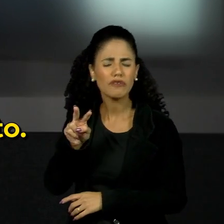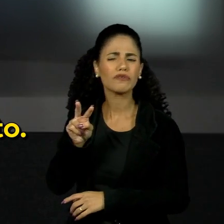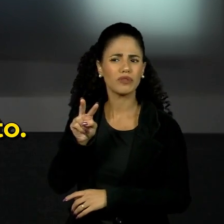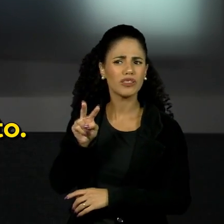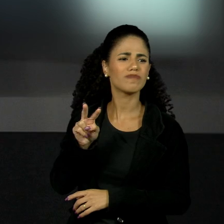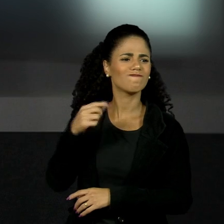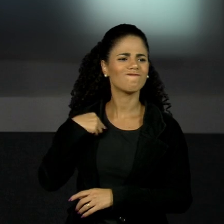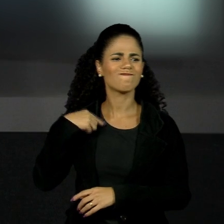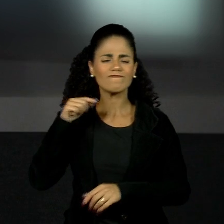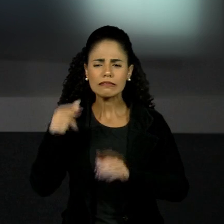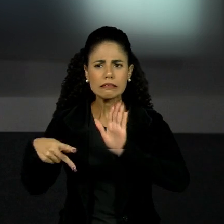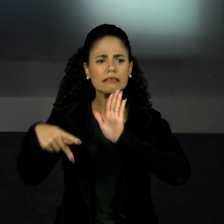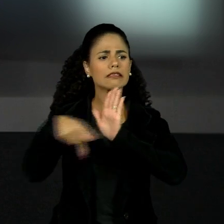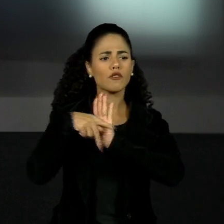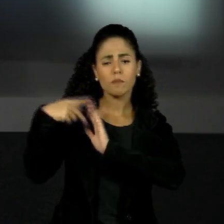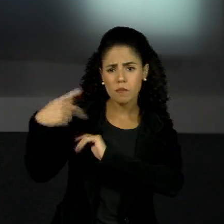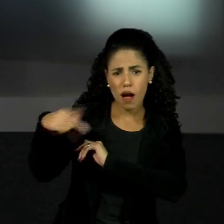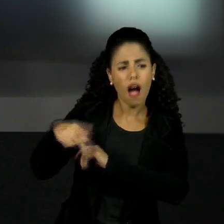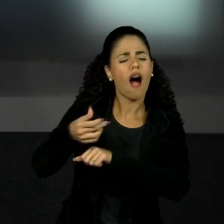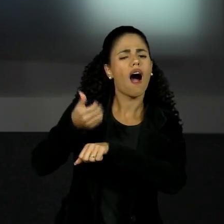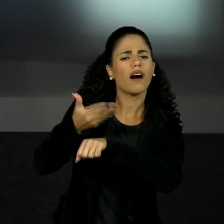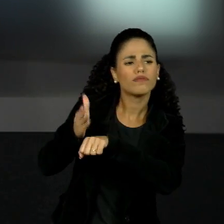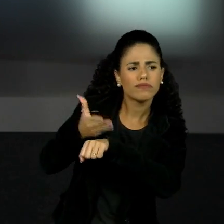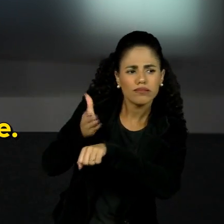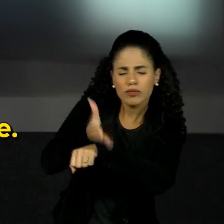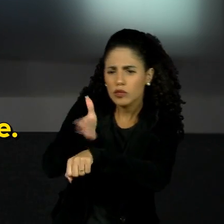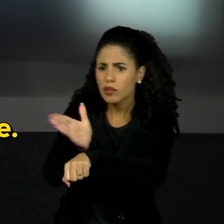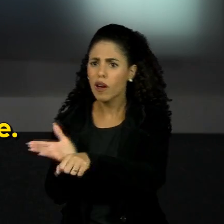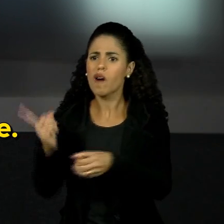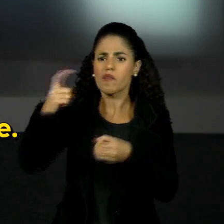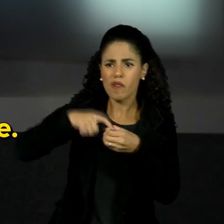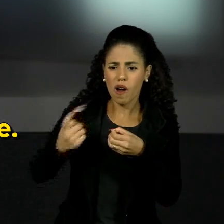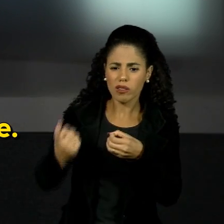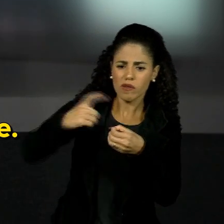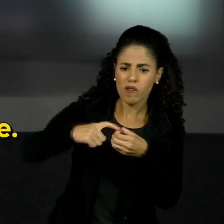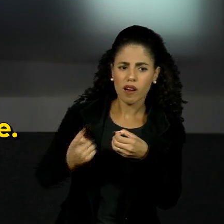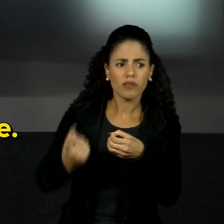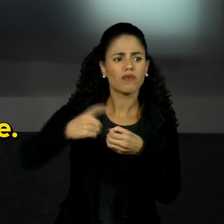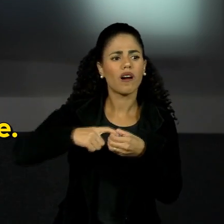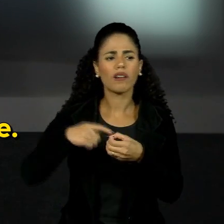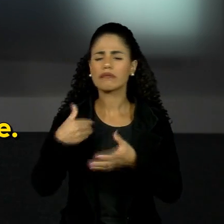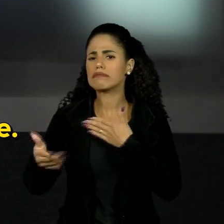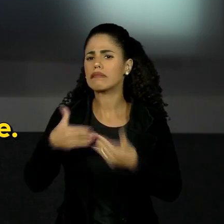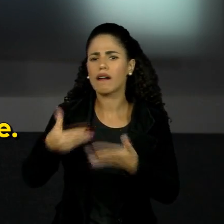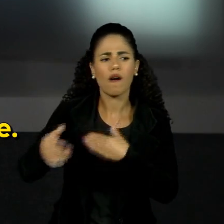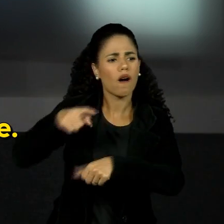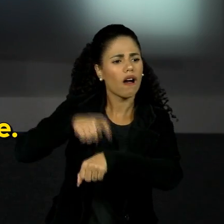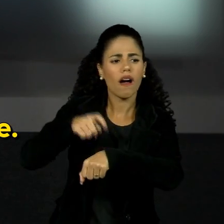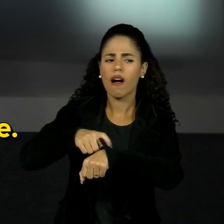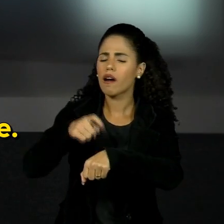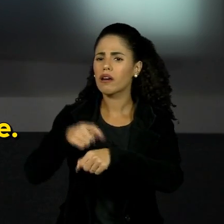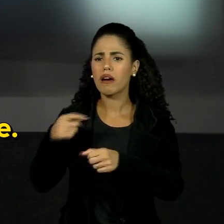criar um contexto. Mas toda hora, pode voltar toda hora. Isso aí é a qualquer momento. Na gente dá vontade.